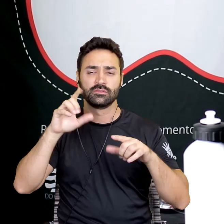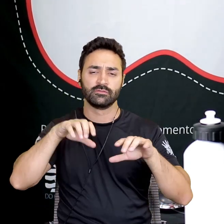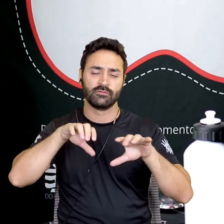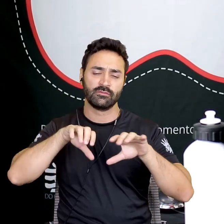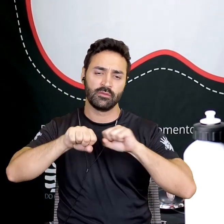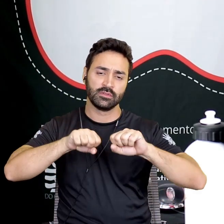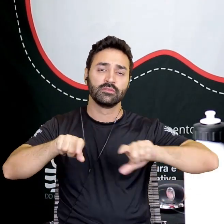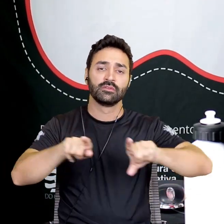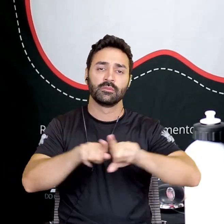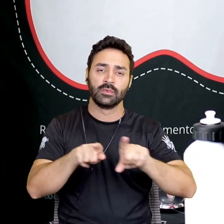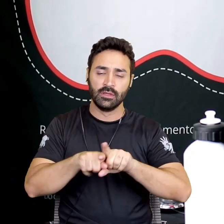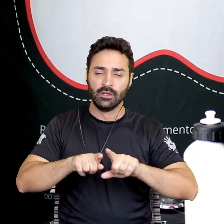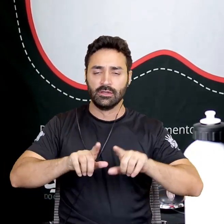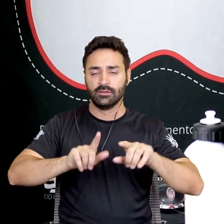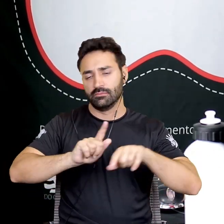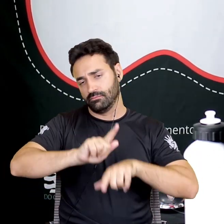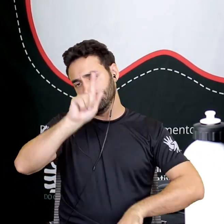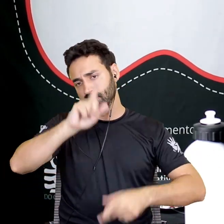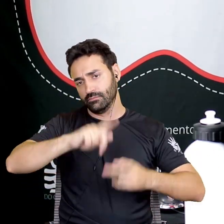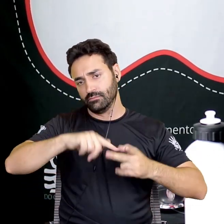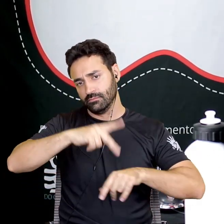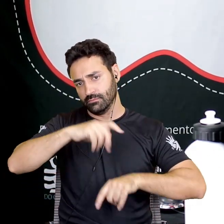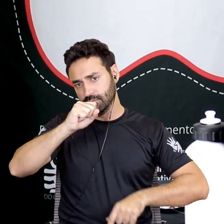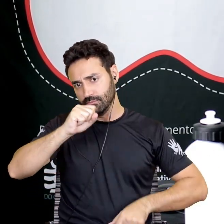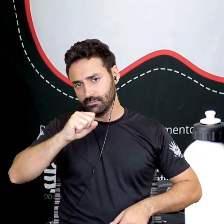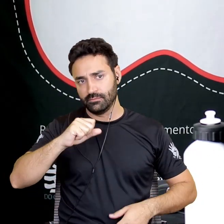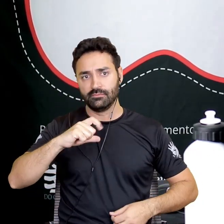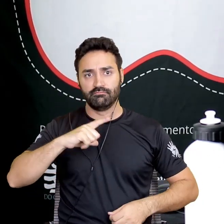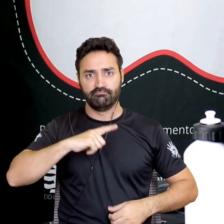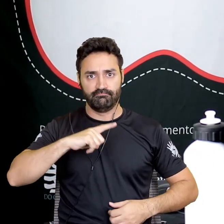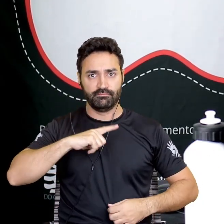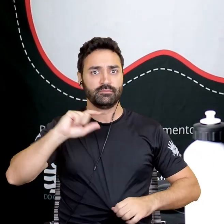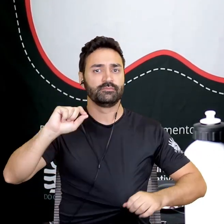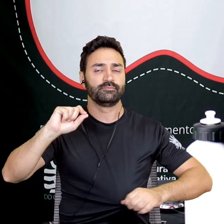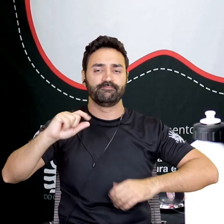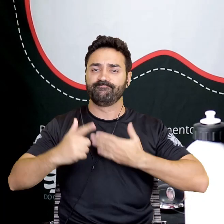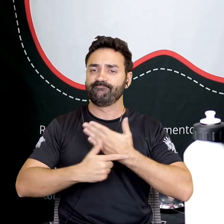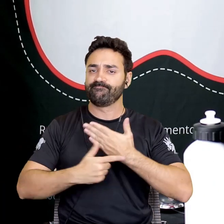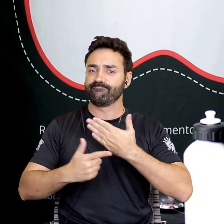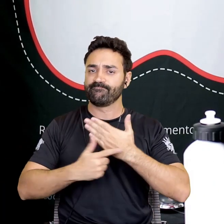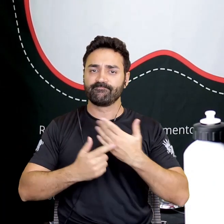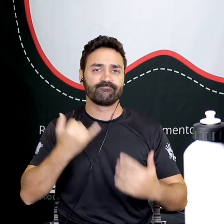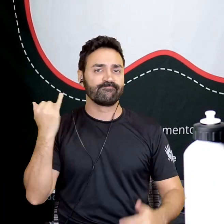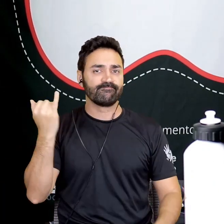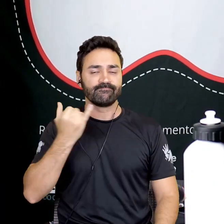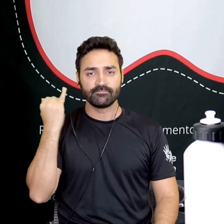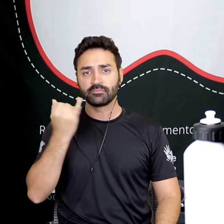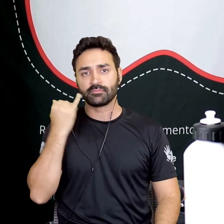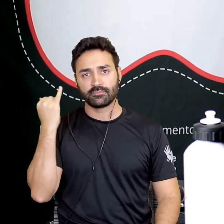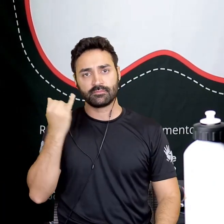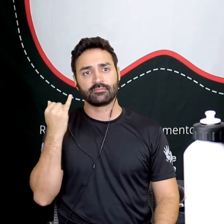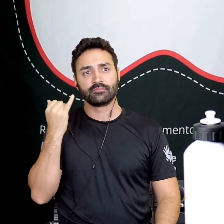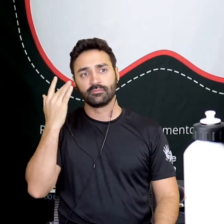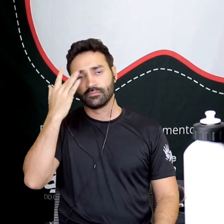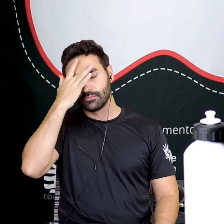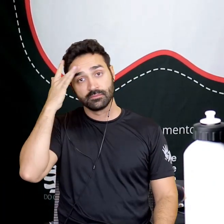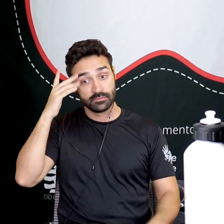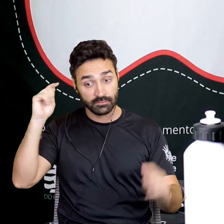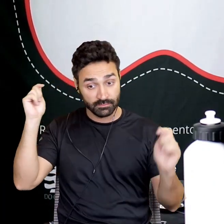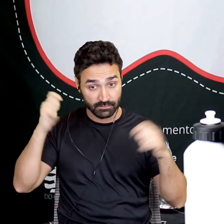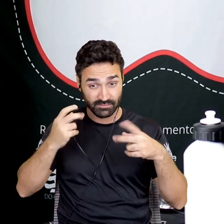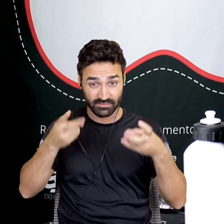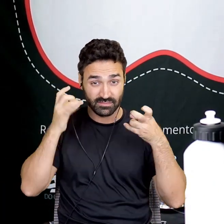nas graduações, as pós-graduações, têm tido papel fundamental em relação a isso, para que as pessoas percebam que não é